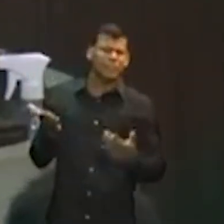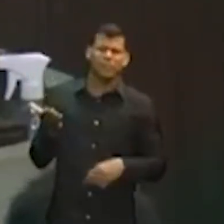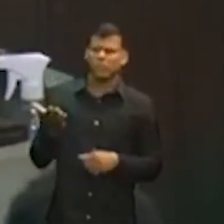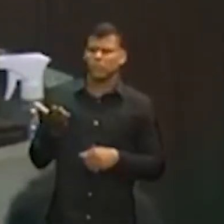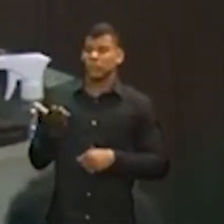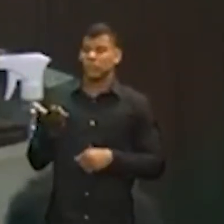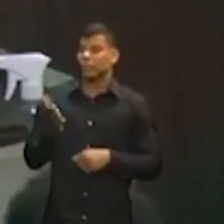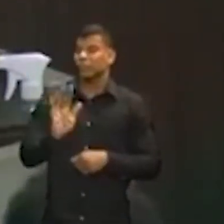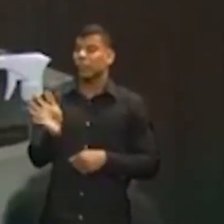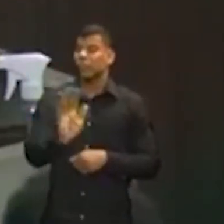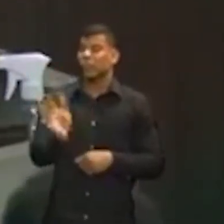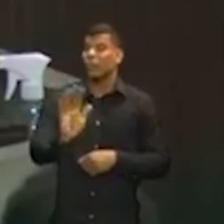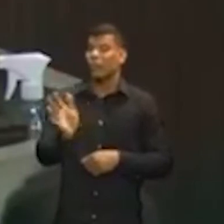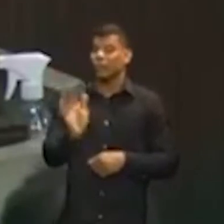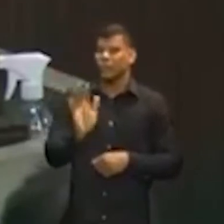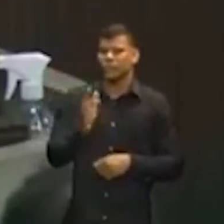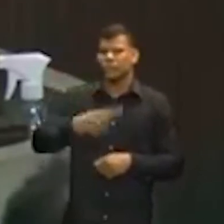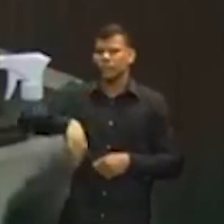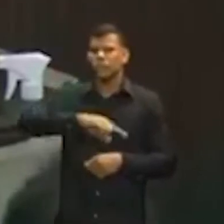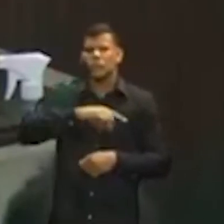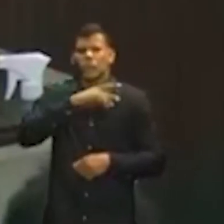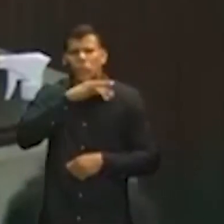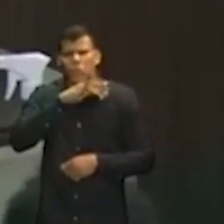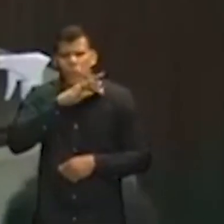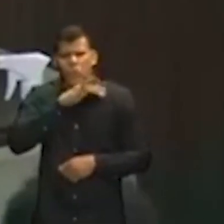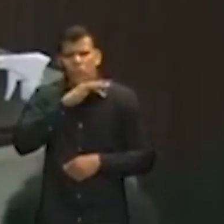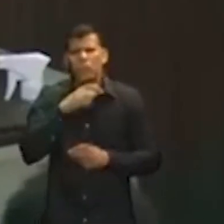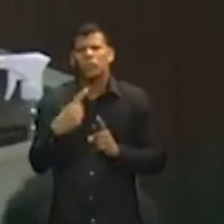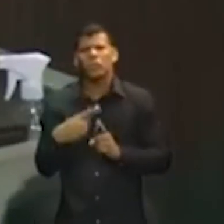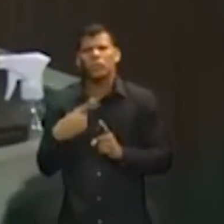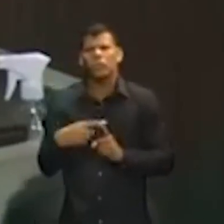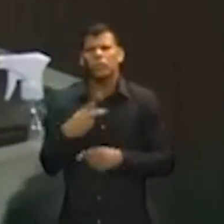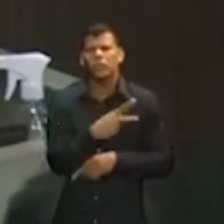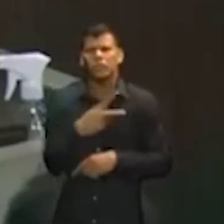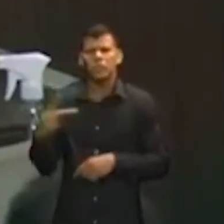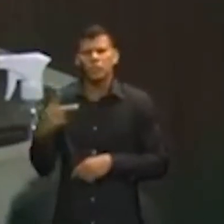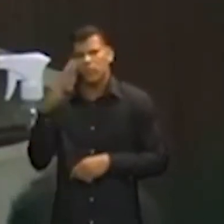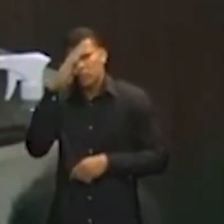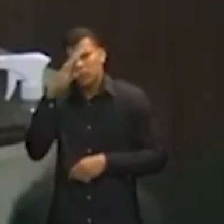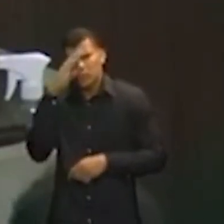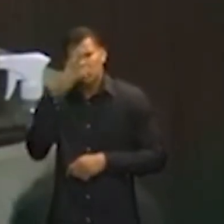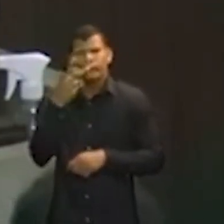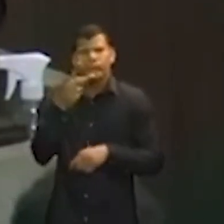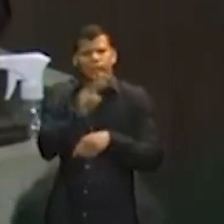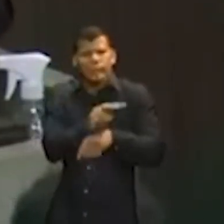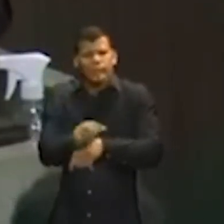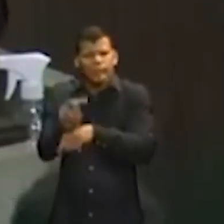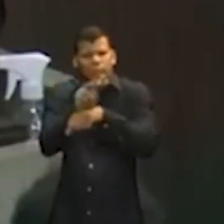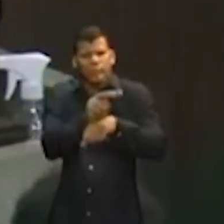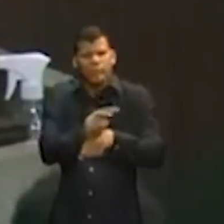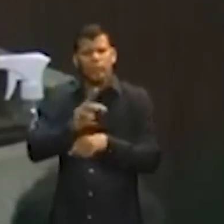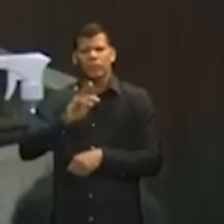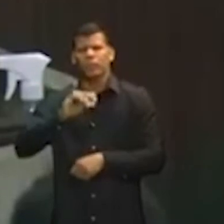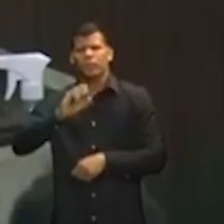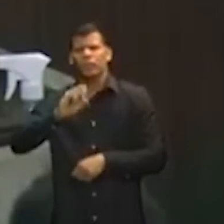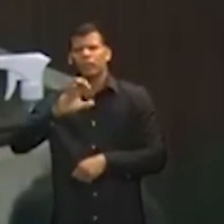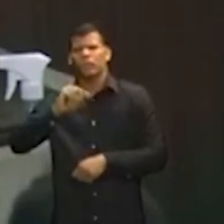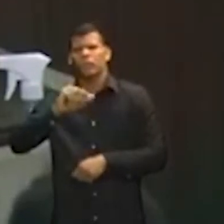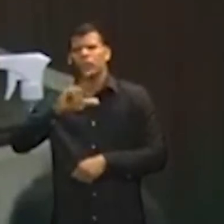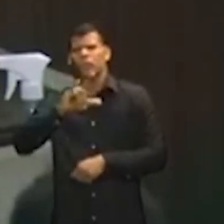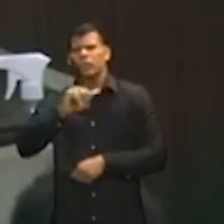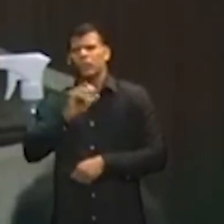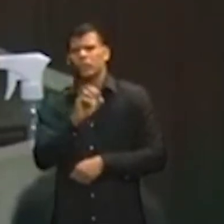não influenciei em nada. E tem uma coisa, a gente acha ruim, por um lado, do nosso presidente ser fiscalizado. Só ações